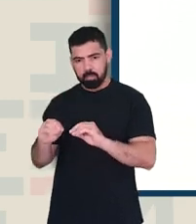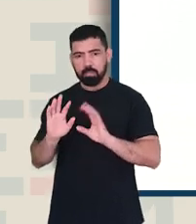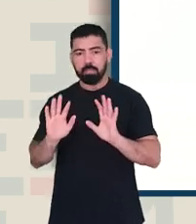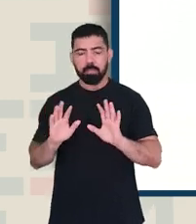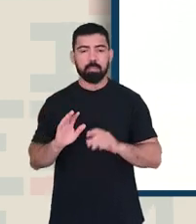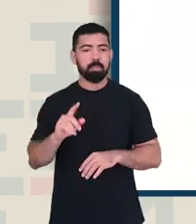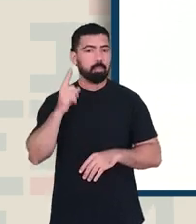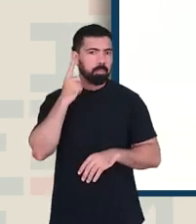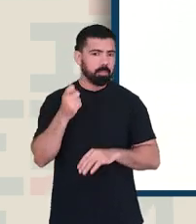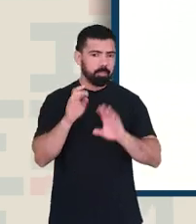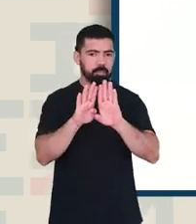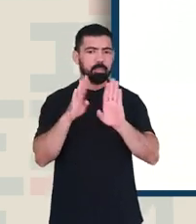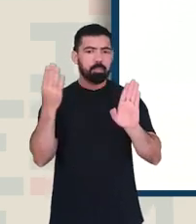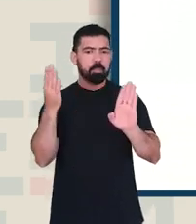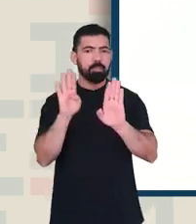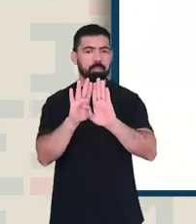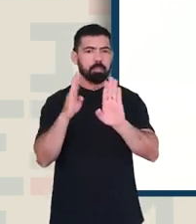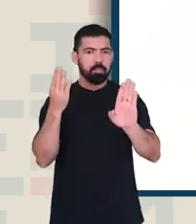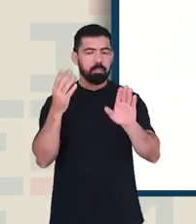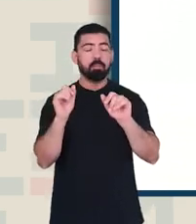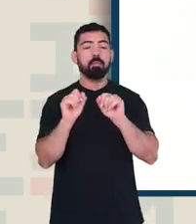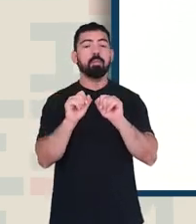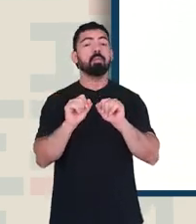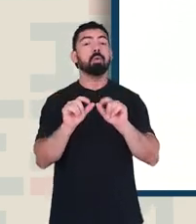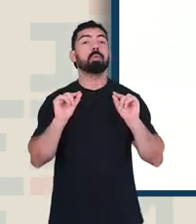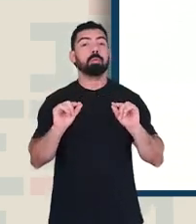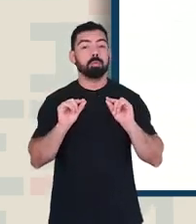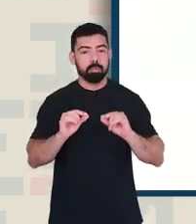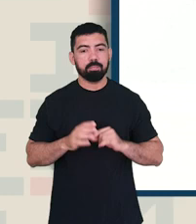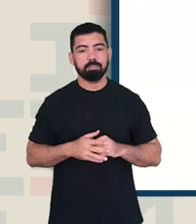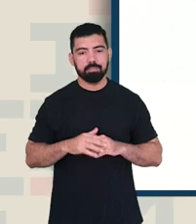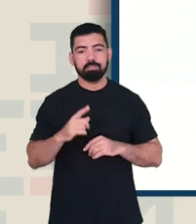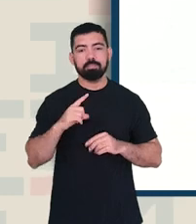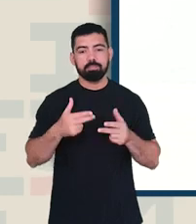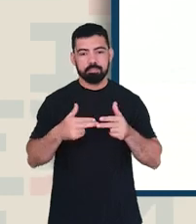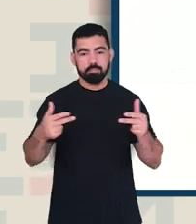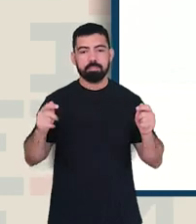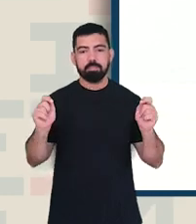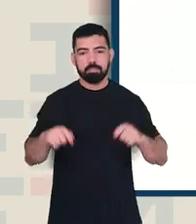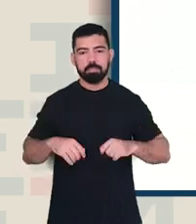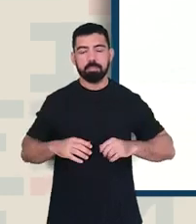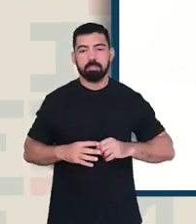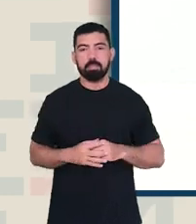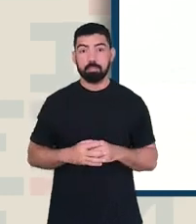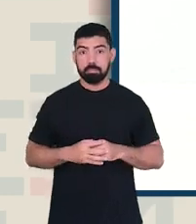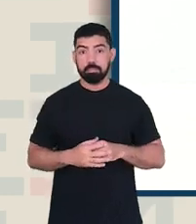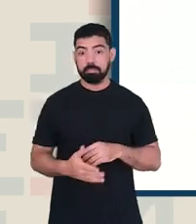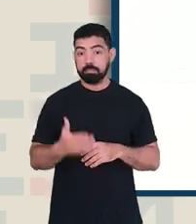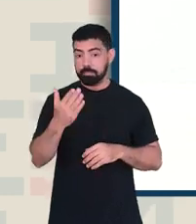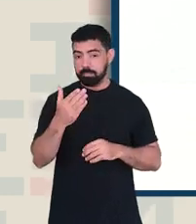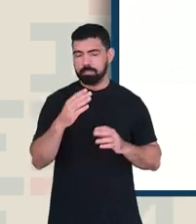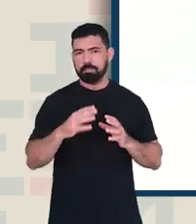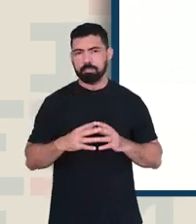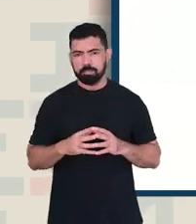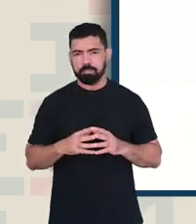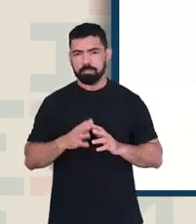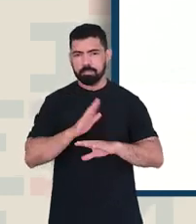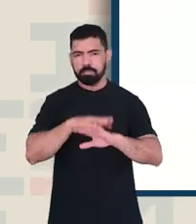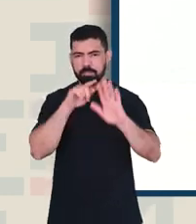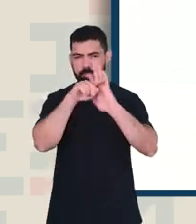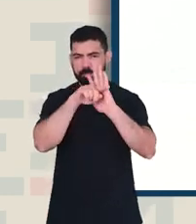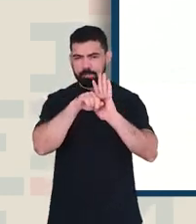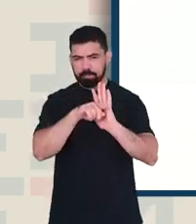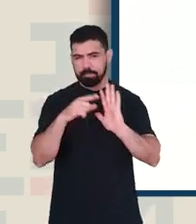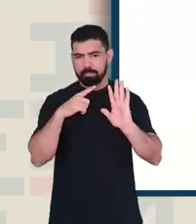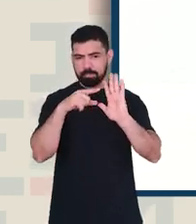o som da porta dá para fazer alguma coisa. Né? Então, nas